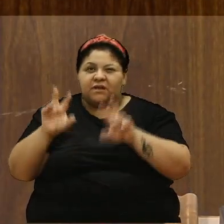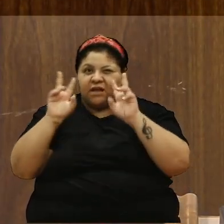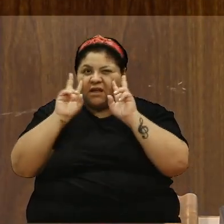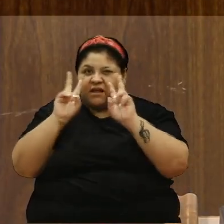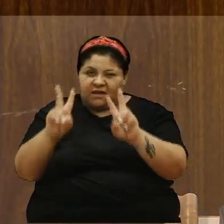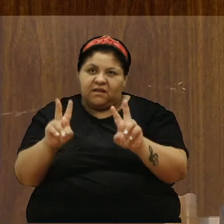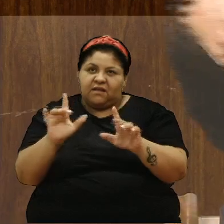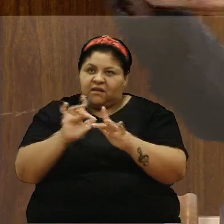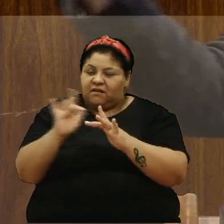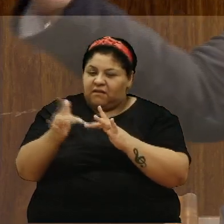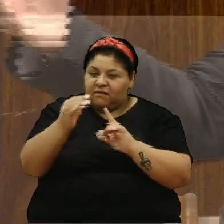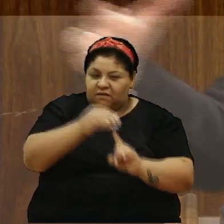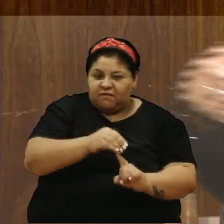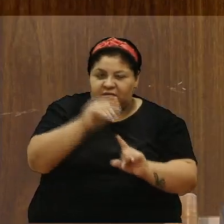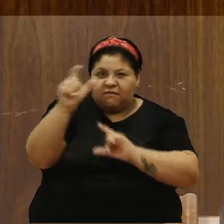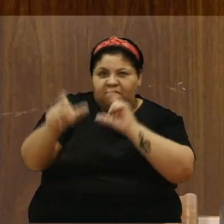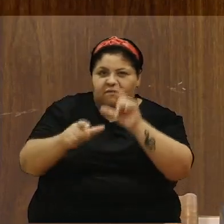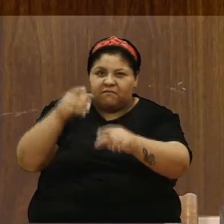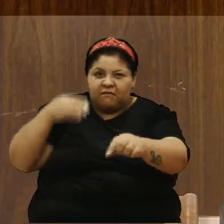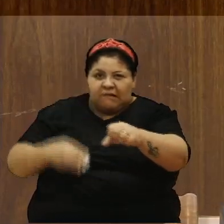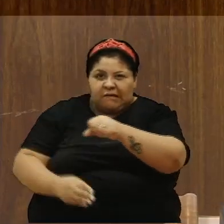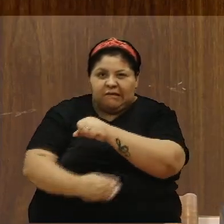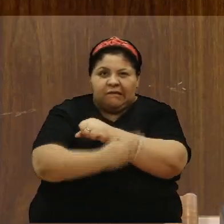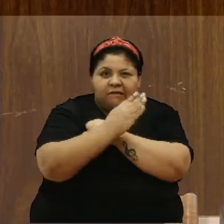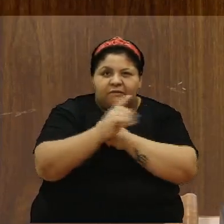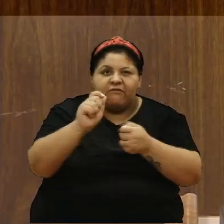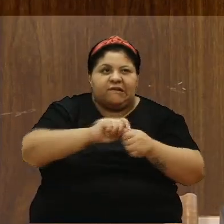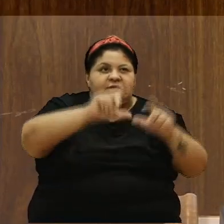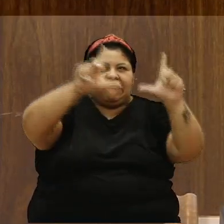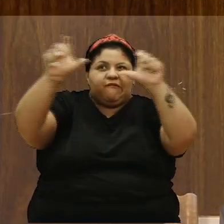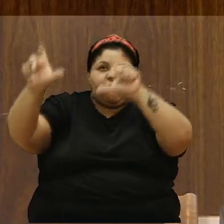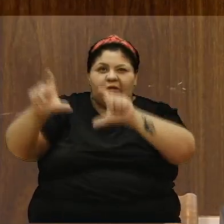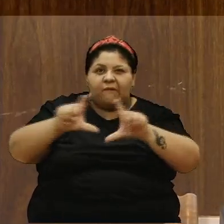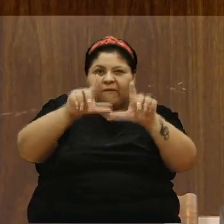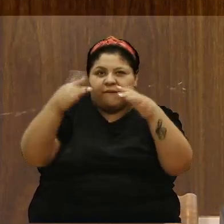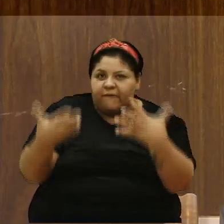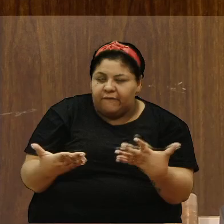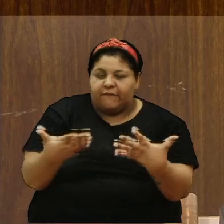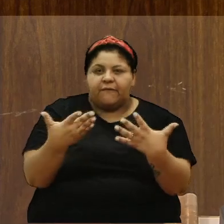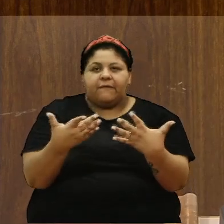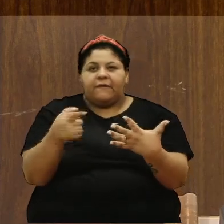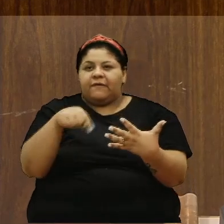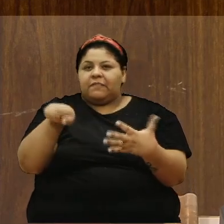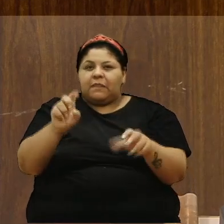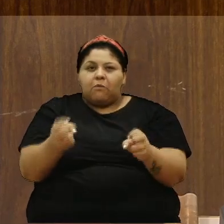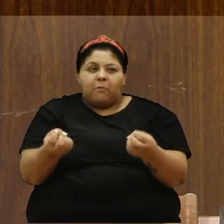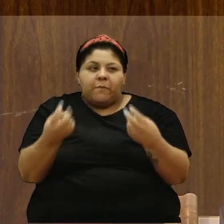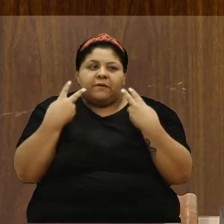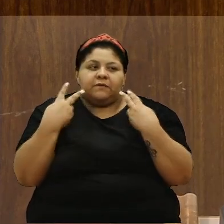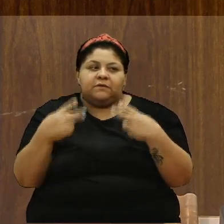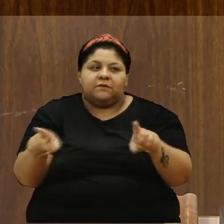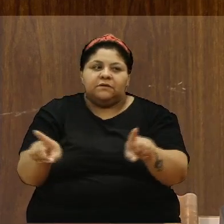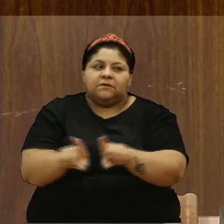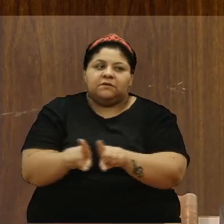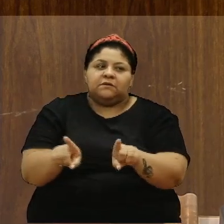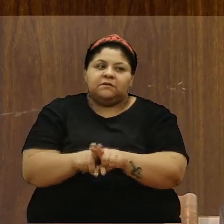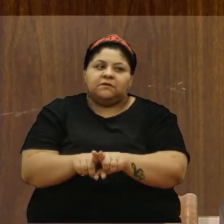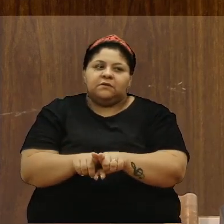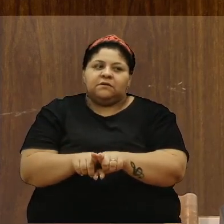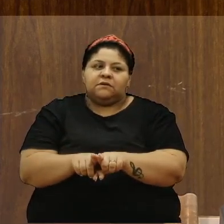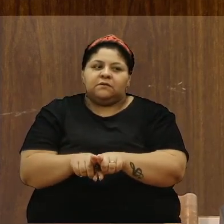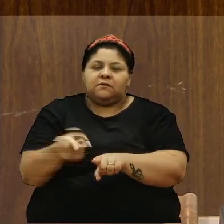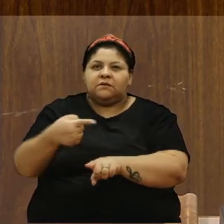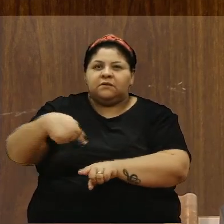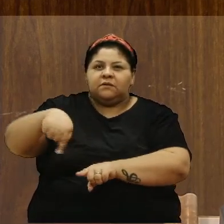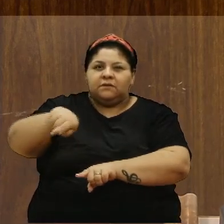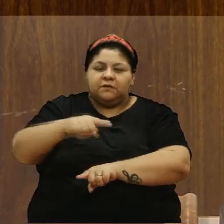nas redes, principalmente as pessoas viajam, fazem foto daqui e dali e não percebem o que é a nossa região. E não